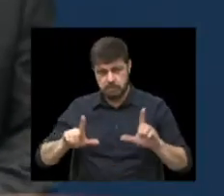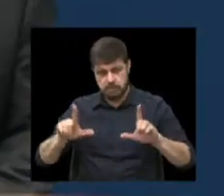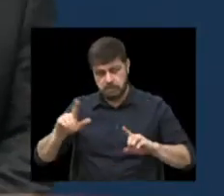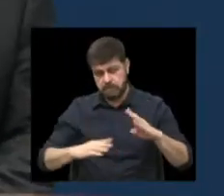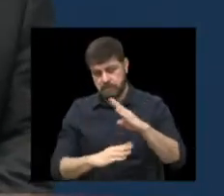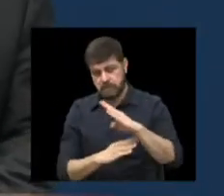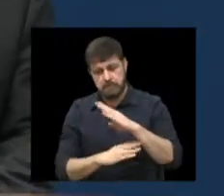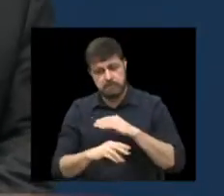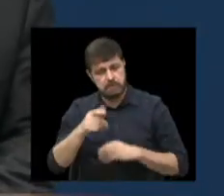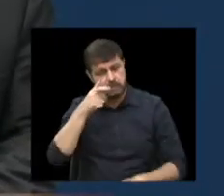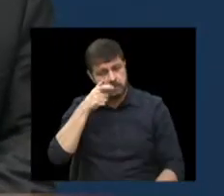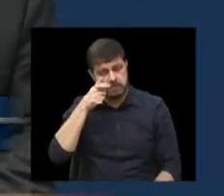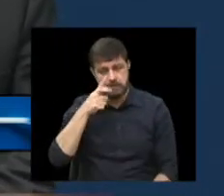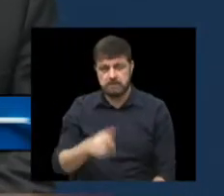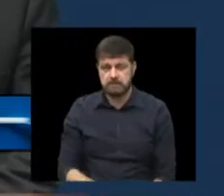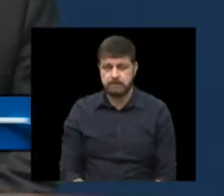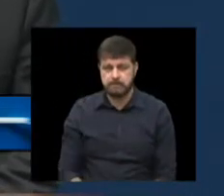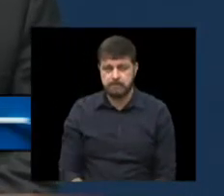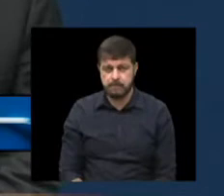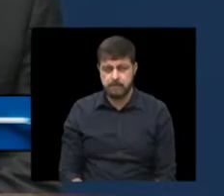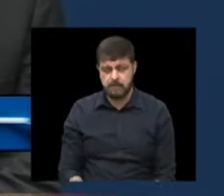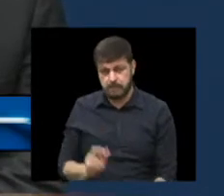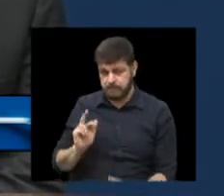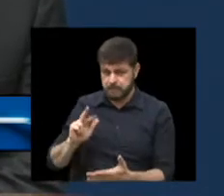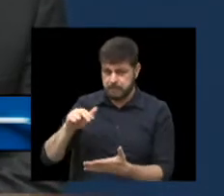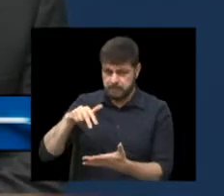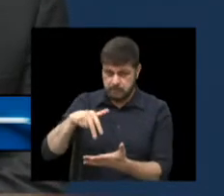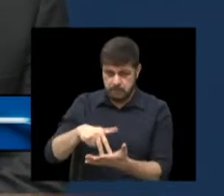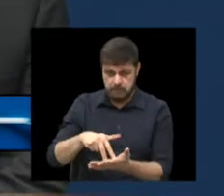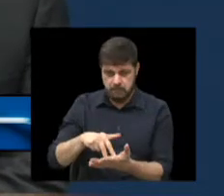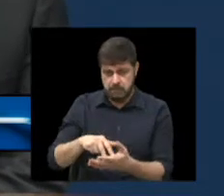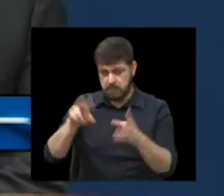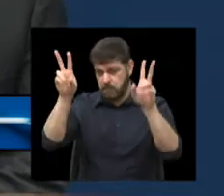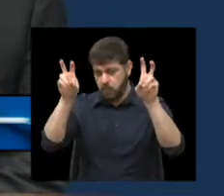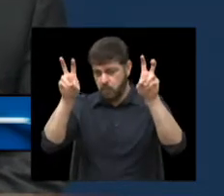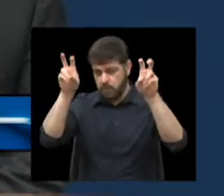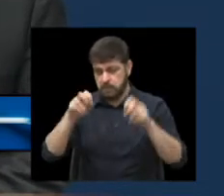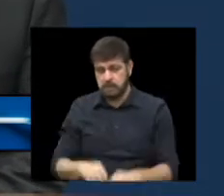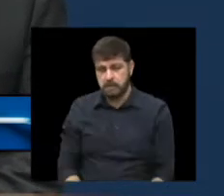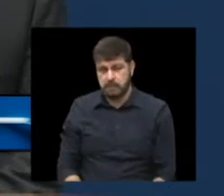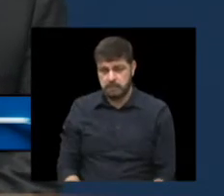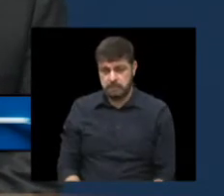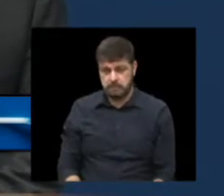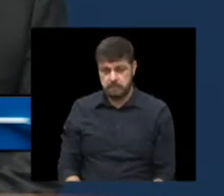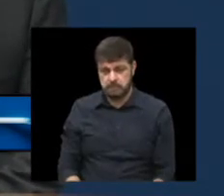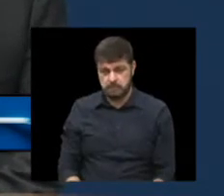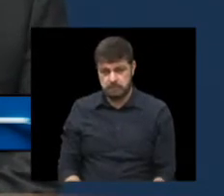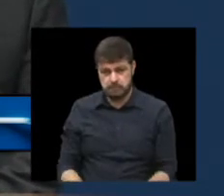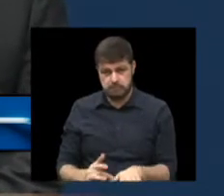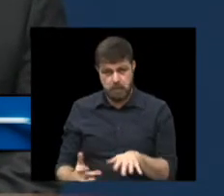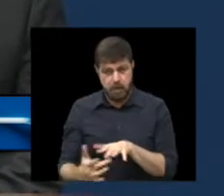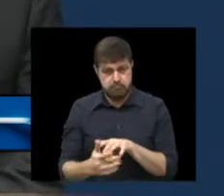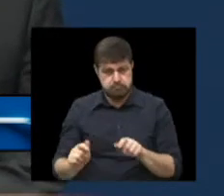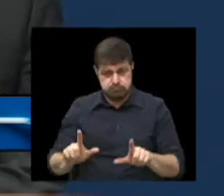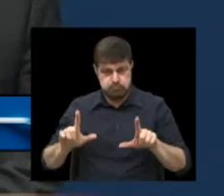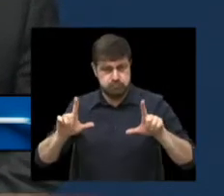TV Câmara. Eu venho a essa tribuna trazer um assunto que voltou à mídia. Me refiro à reforma no